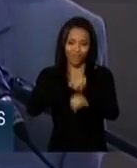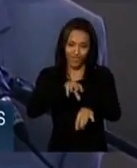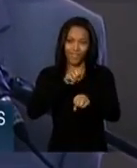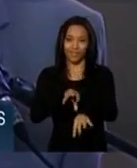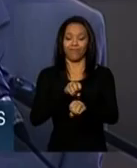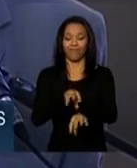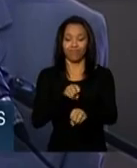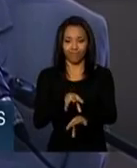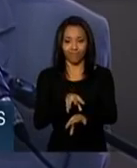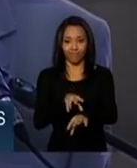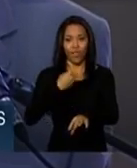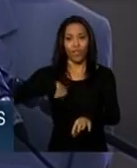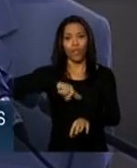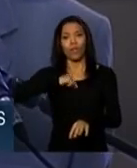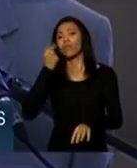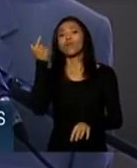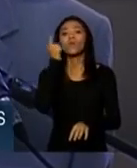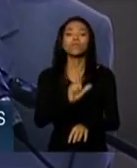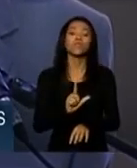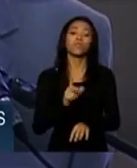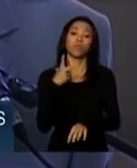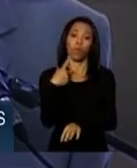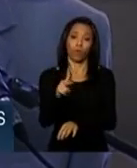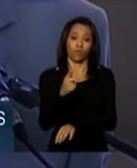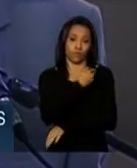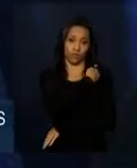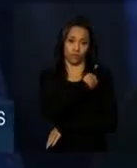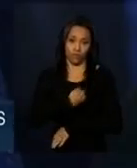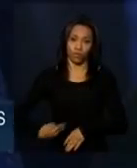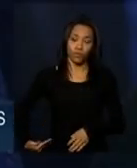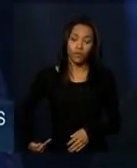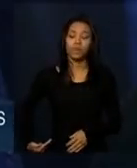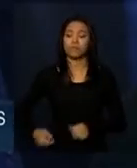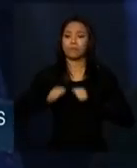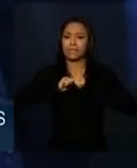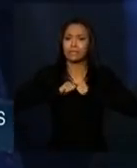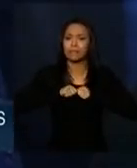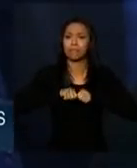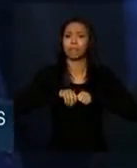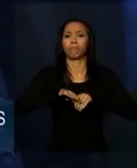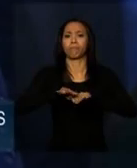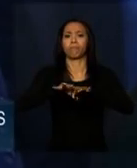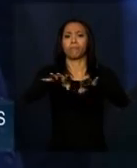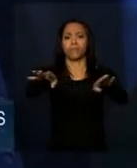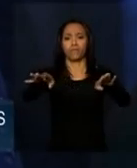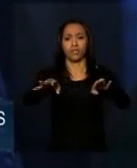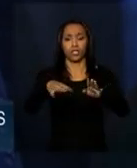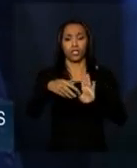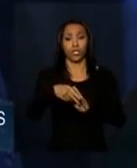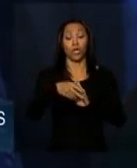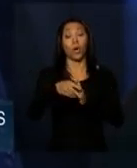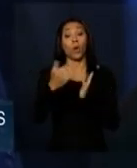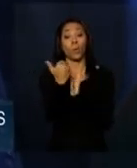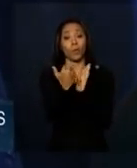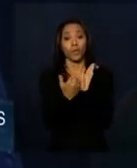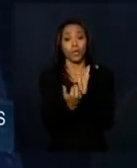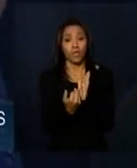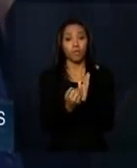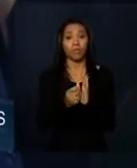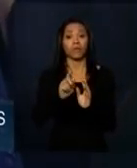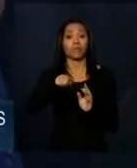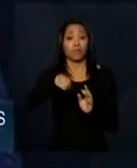educação. Nós conseguimos, com o governo de Vossa Excelência, expandir o Mais Educação nos moldes do Piauí,